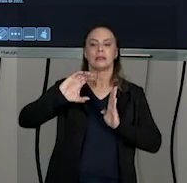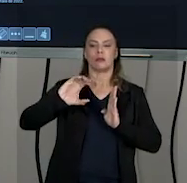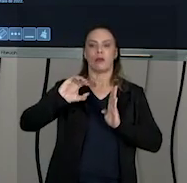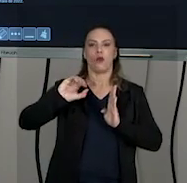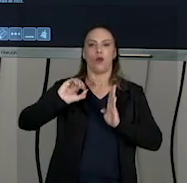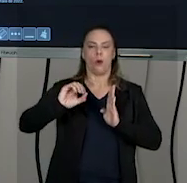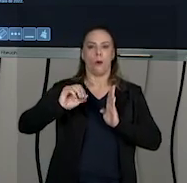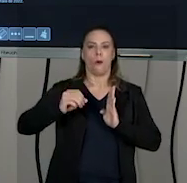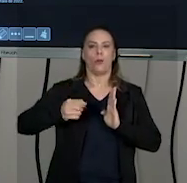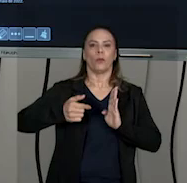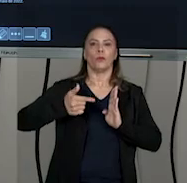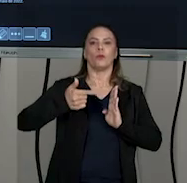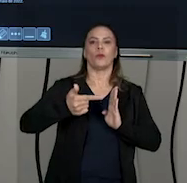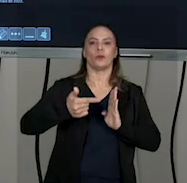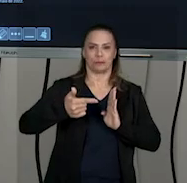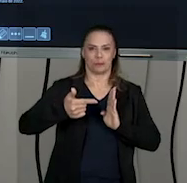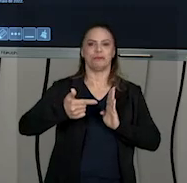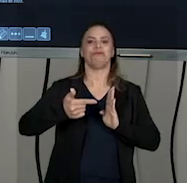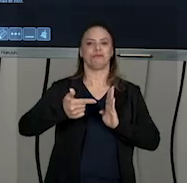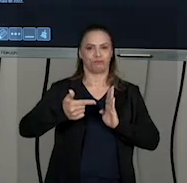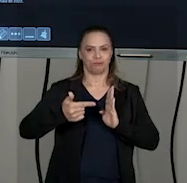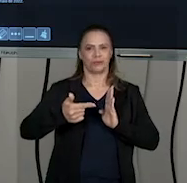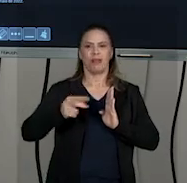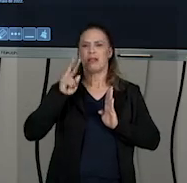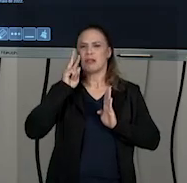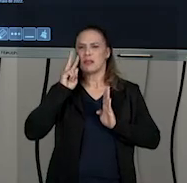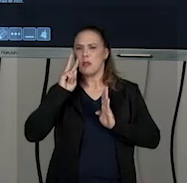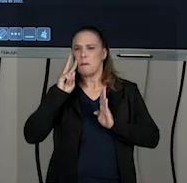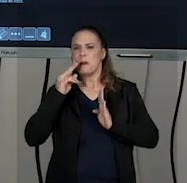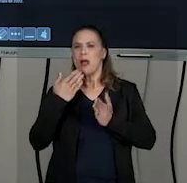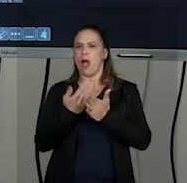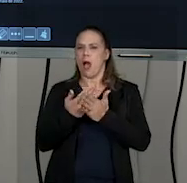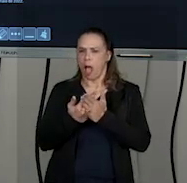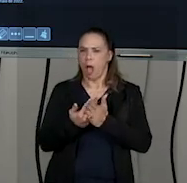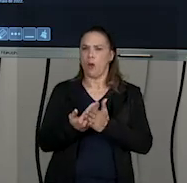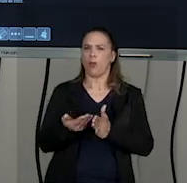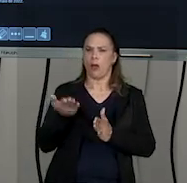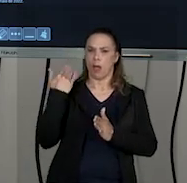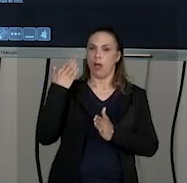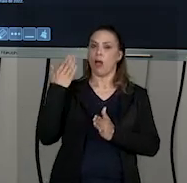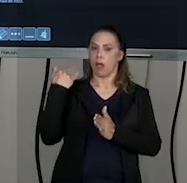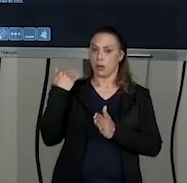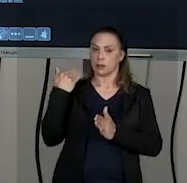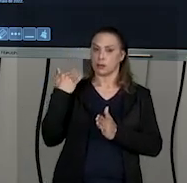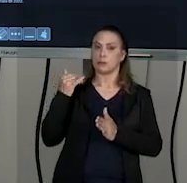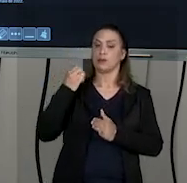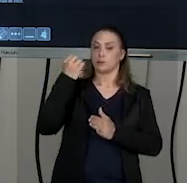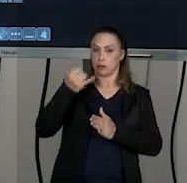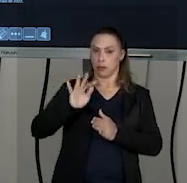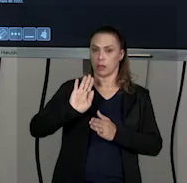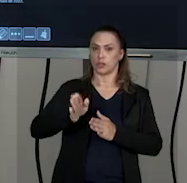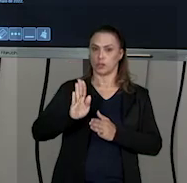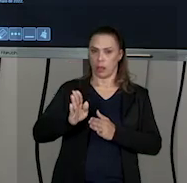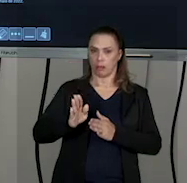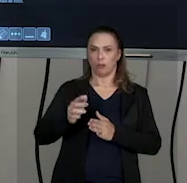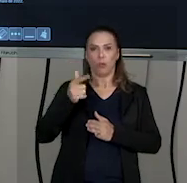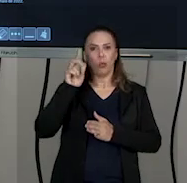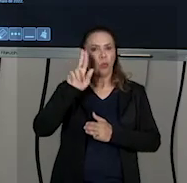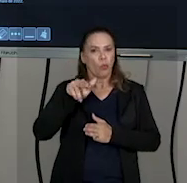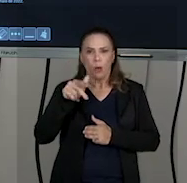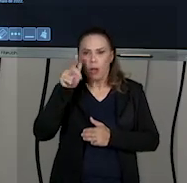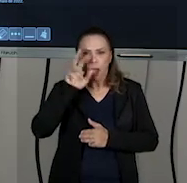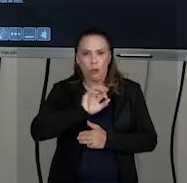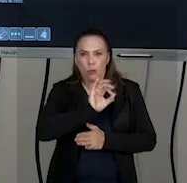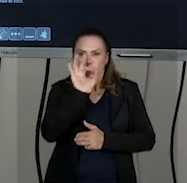nossa última aula sobre o sistema cardiovascular. Se você não assistiu, corre no YouTube, assiste essa aula que vocês vão entender um pouco melhor sobre